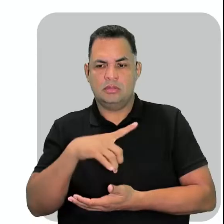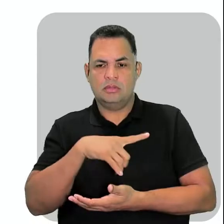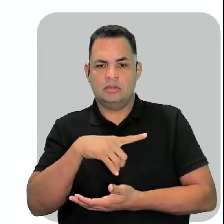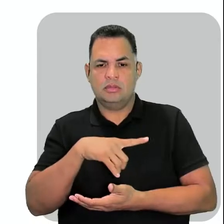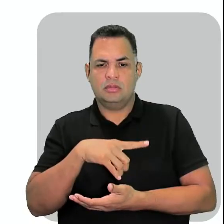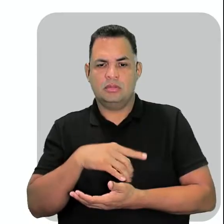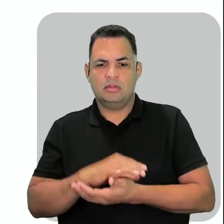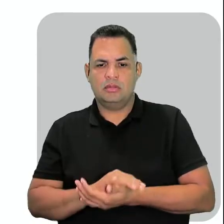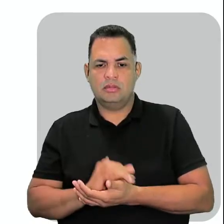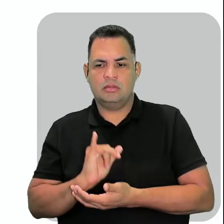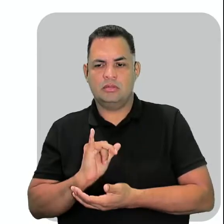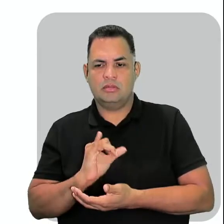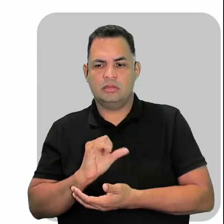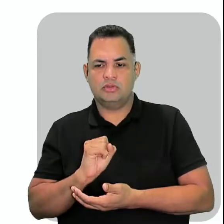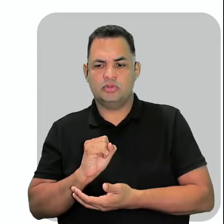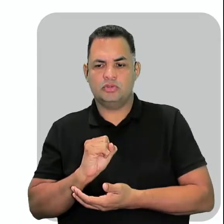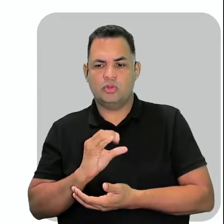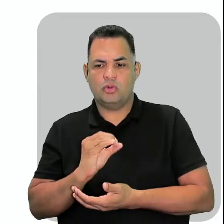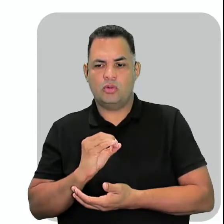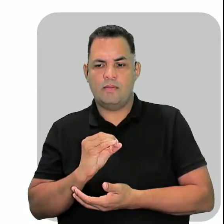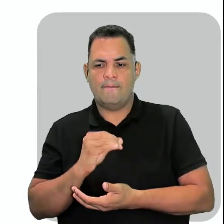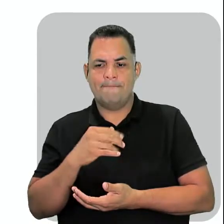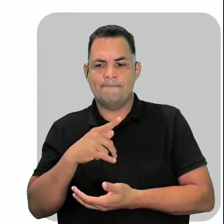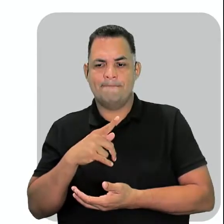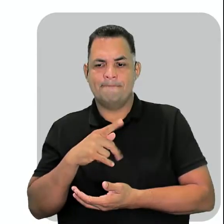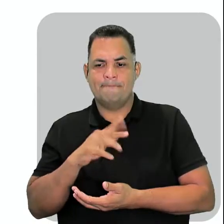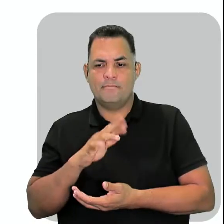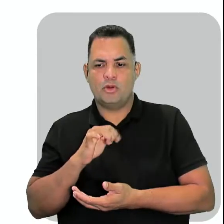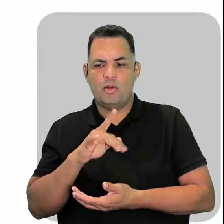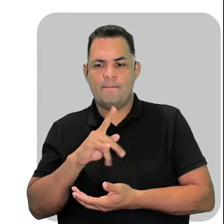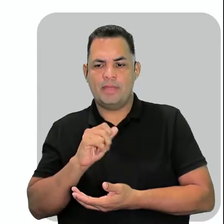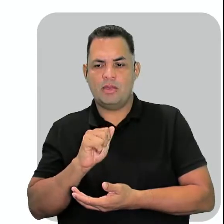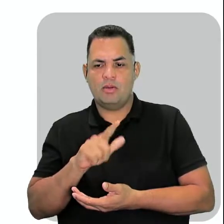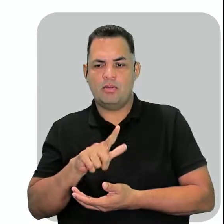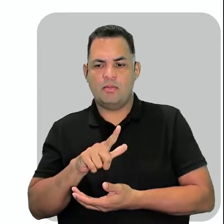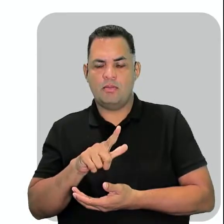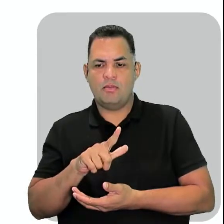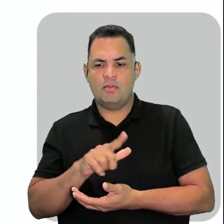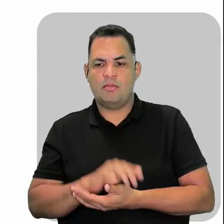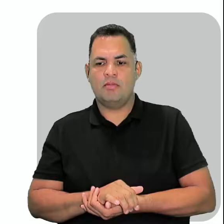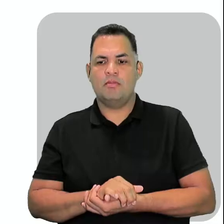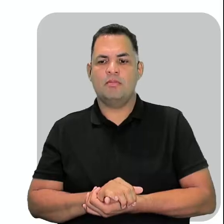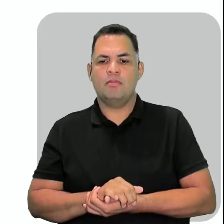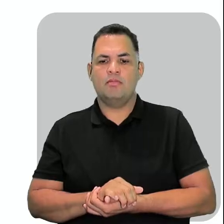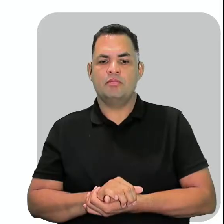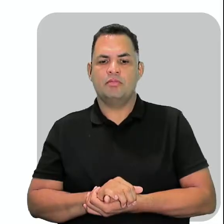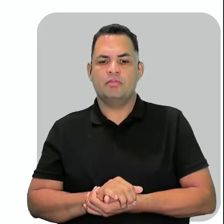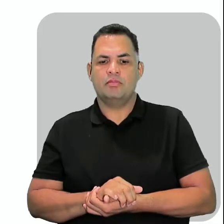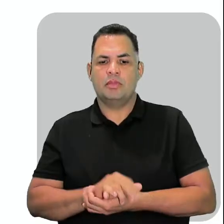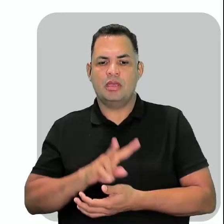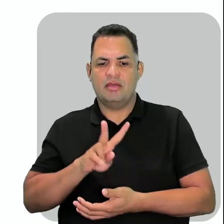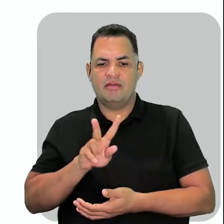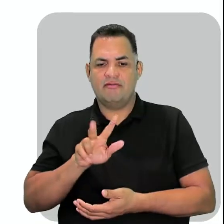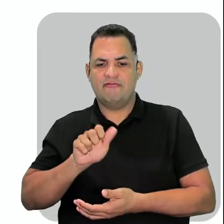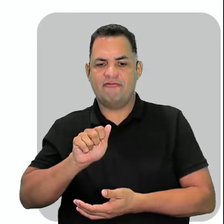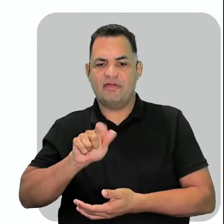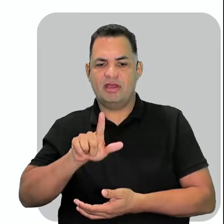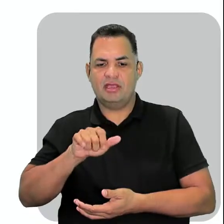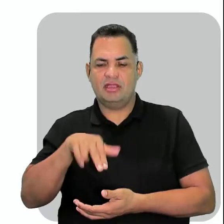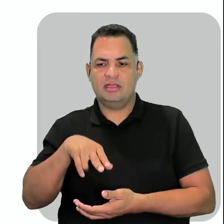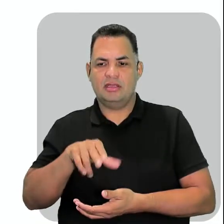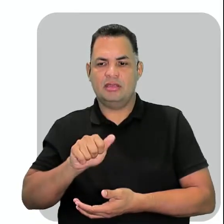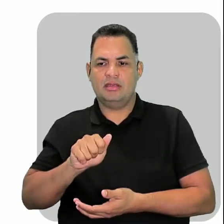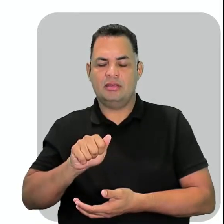um isopropil. Qual o nome desse aminoácido? Esse aqui é a valina, chamada de